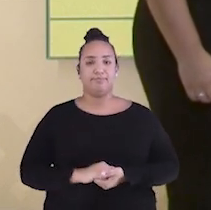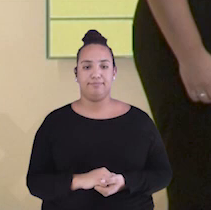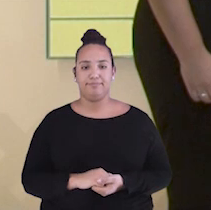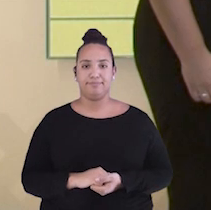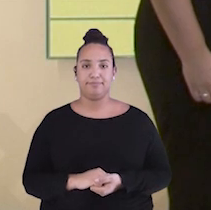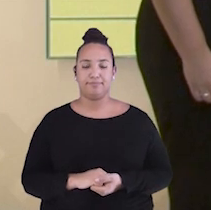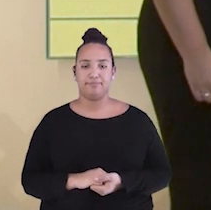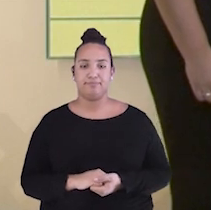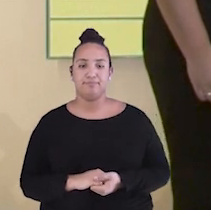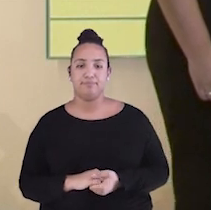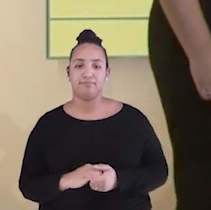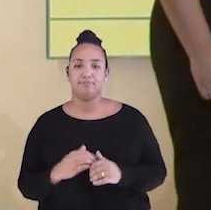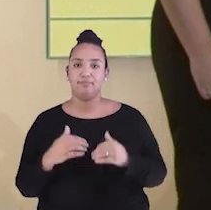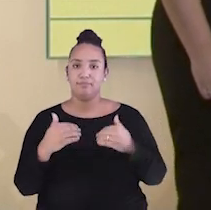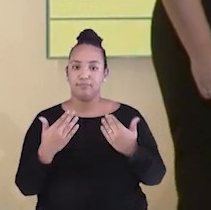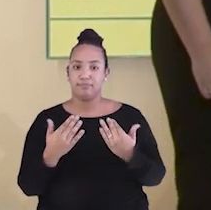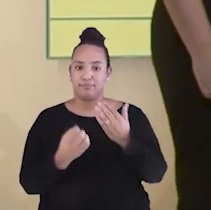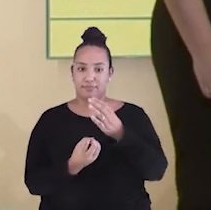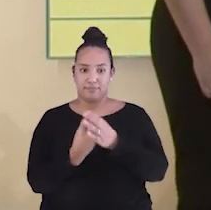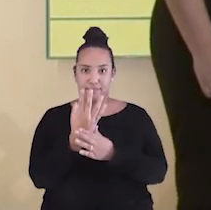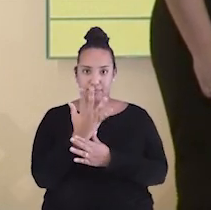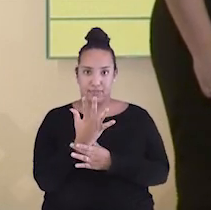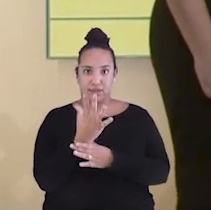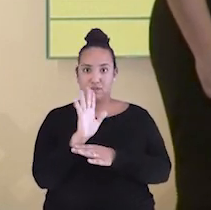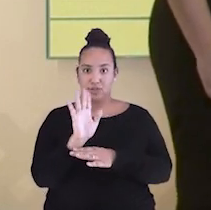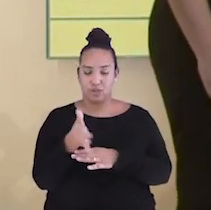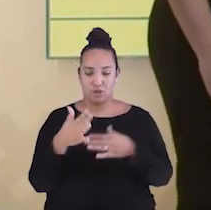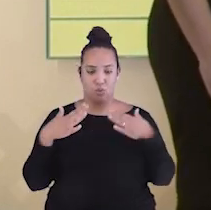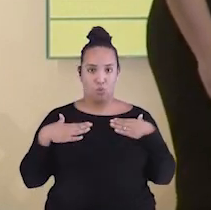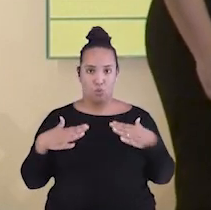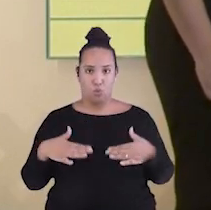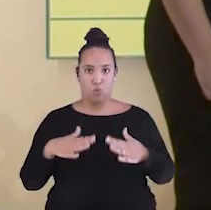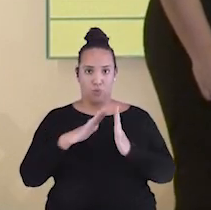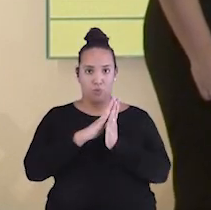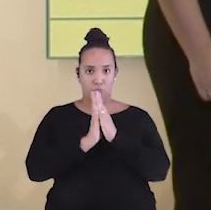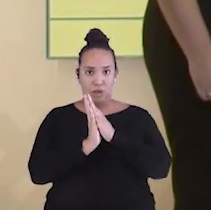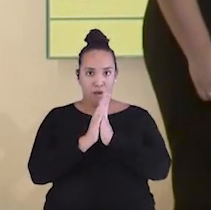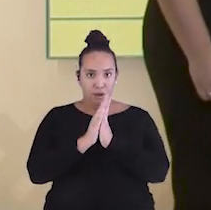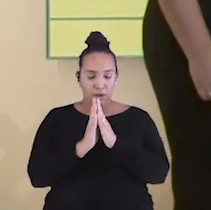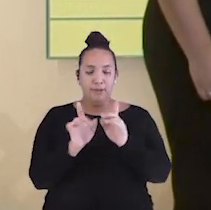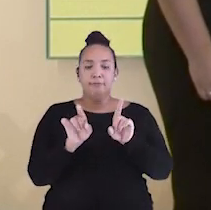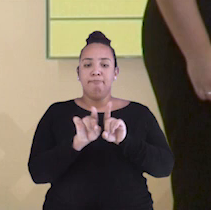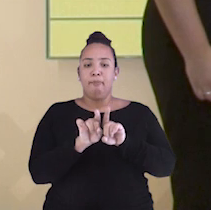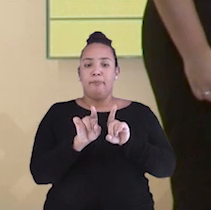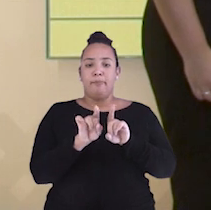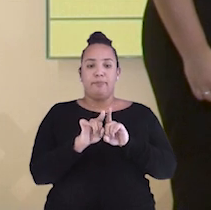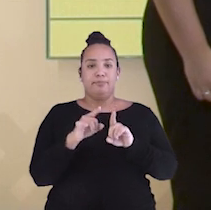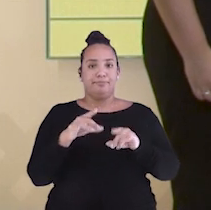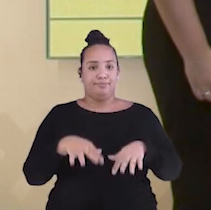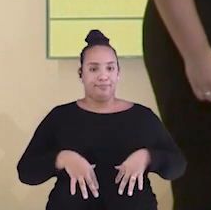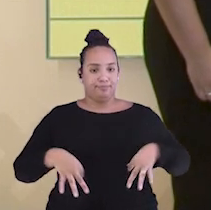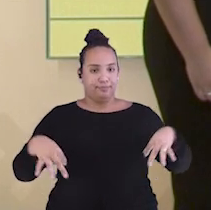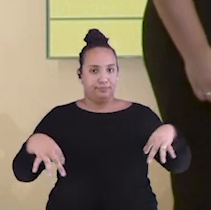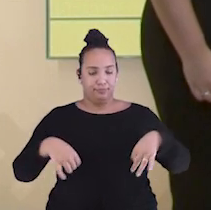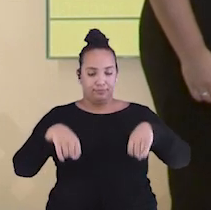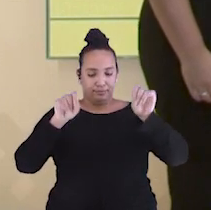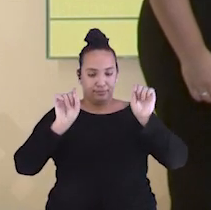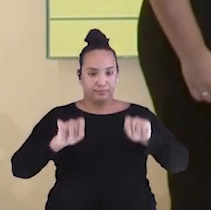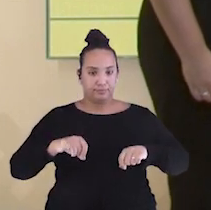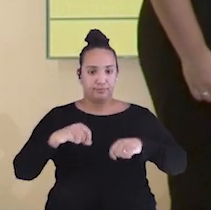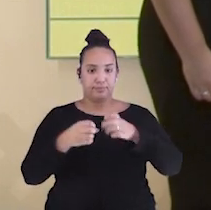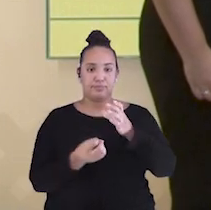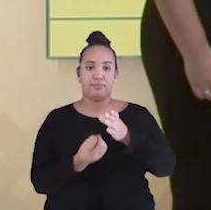Depois que formavam o corpo com o nó dos tecidos, também colocavam mais um pedacinho de